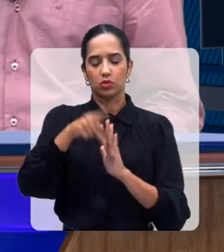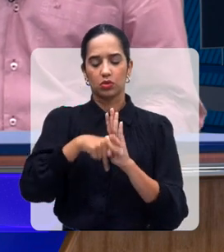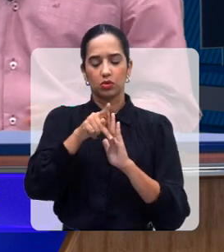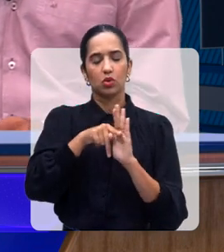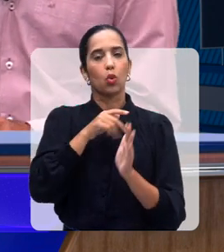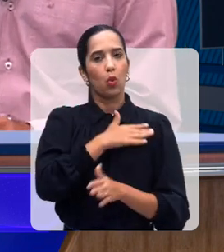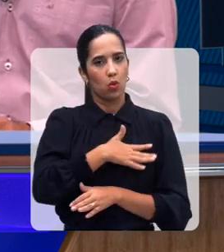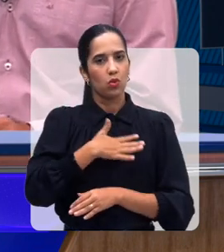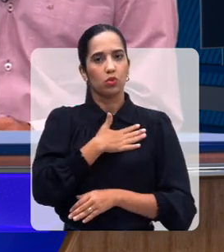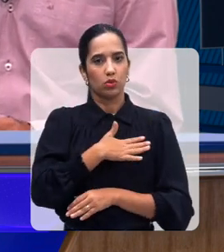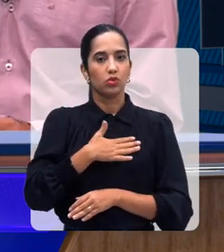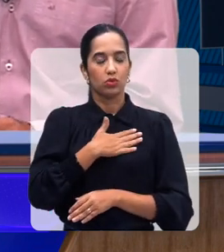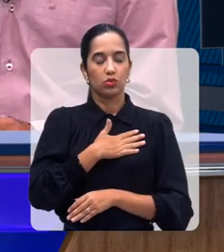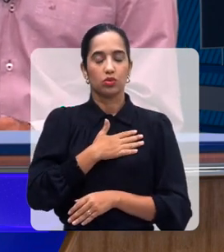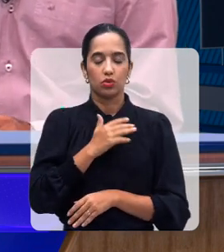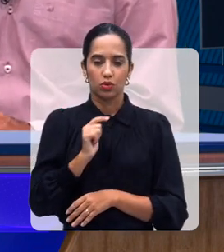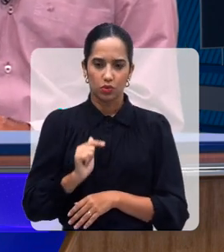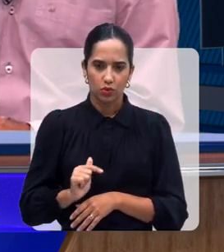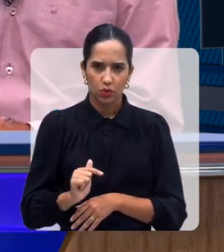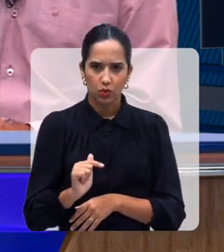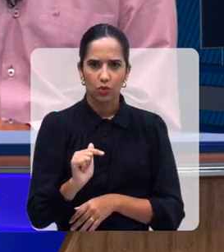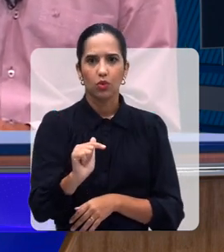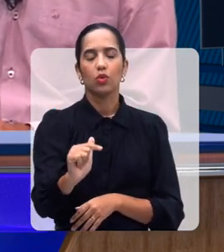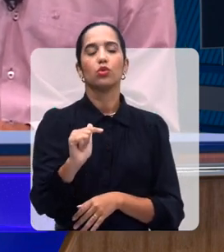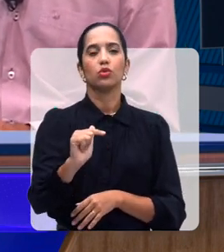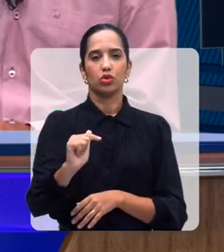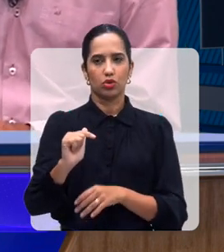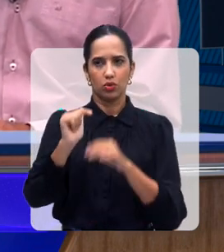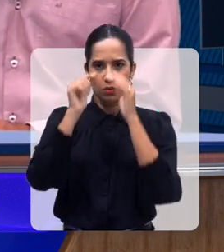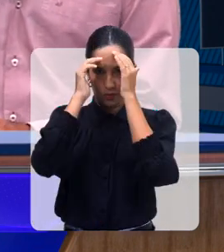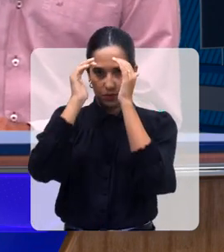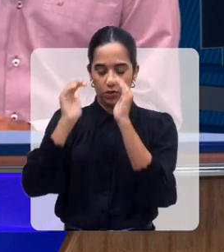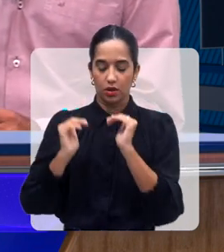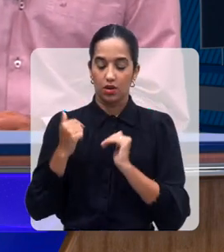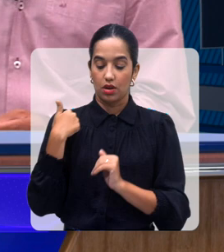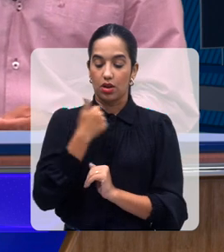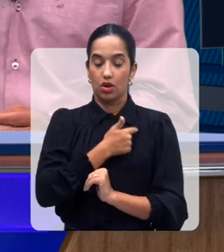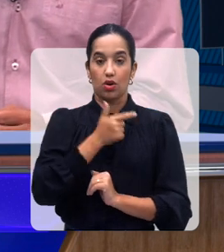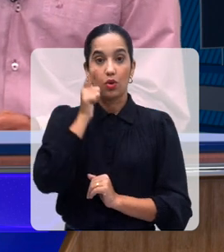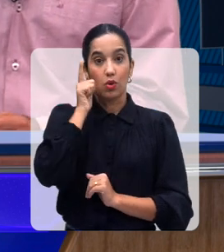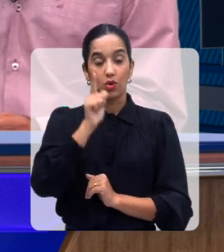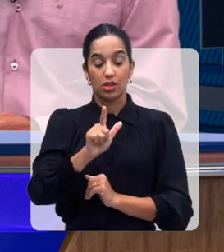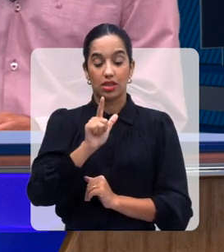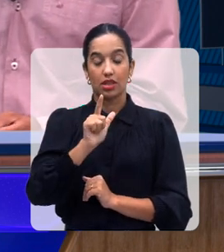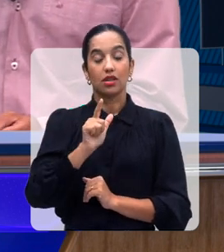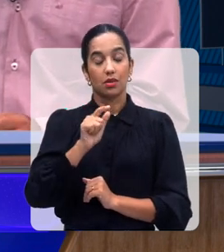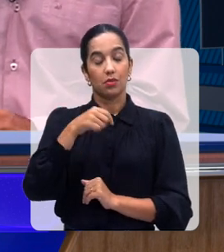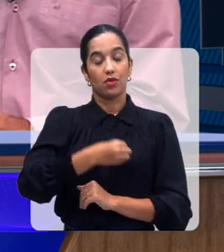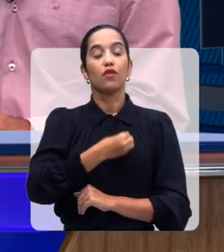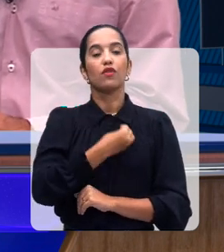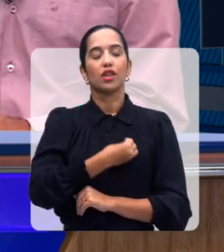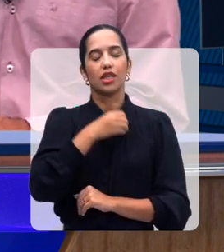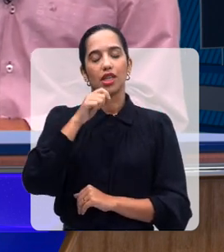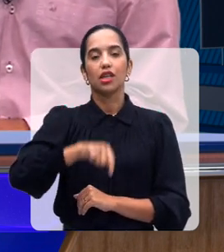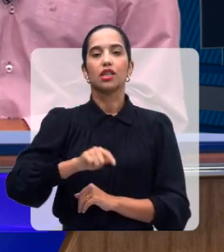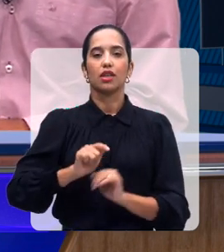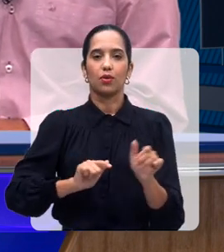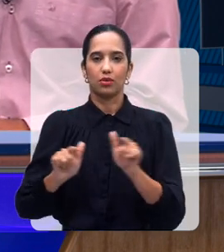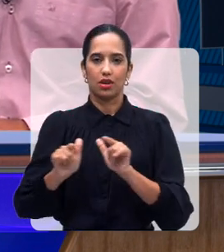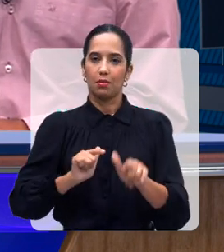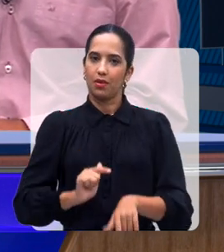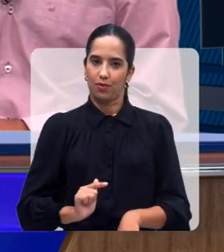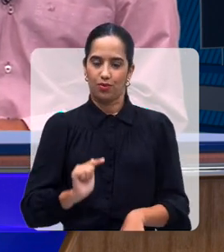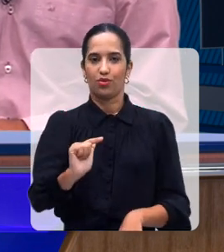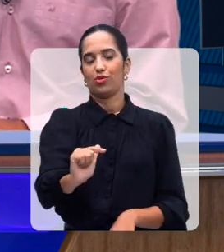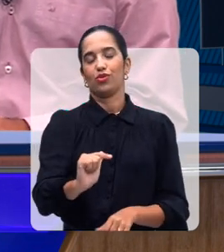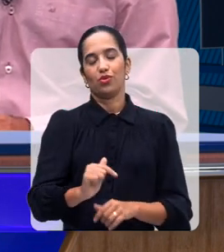projeto, gostou do projeto e tem dado todo um respaldo para que estejamos aqui continuando esse trabalho